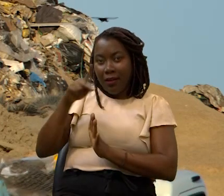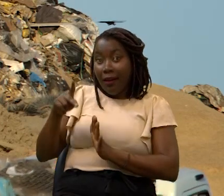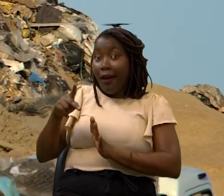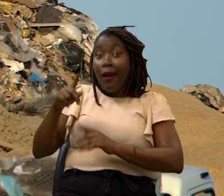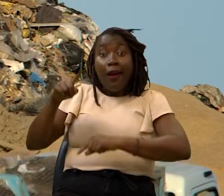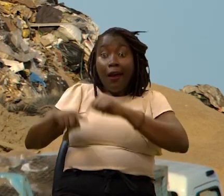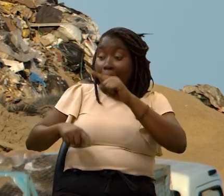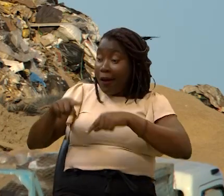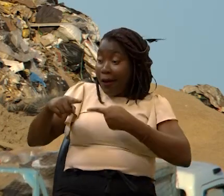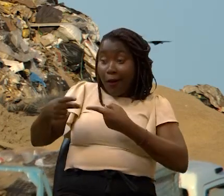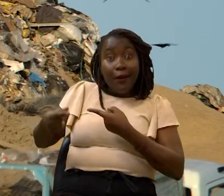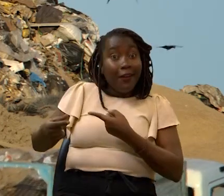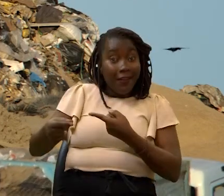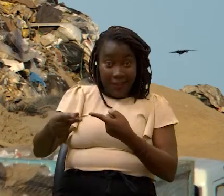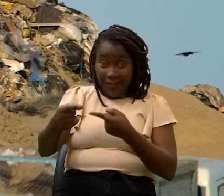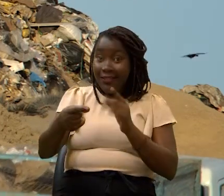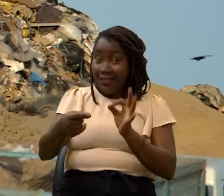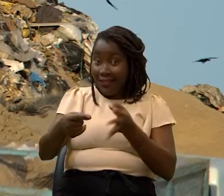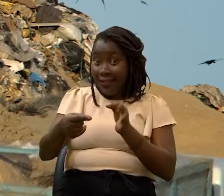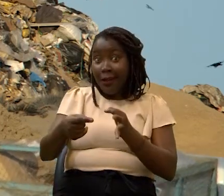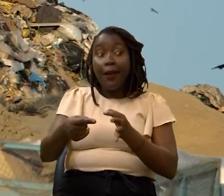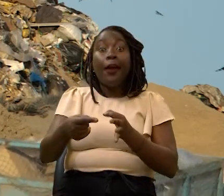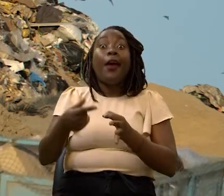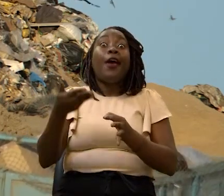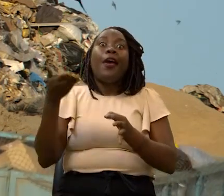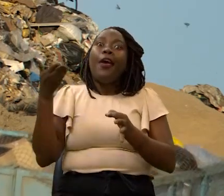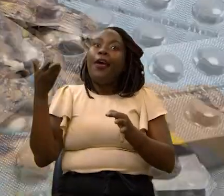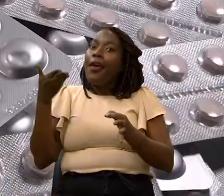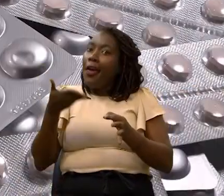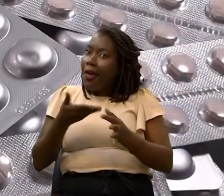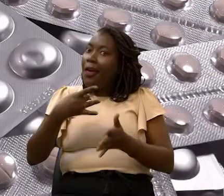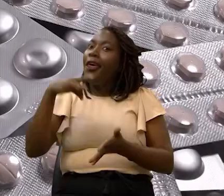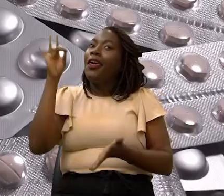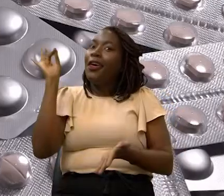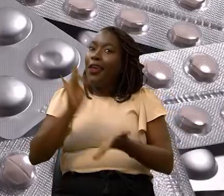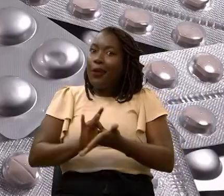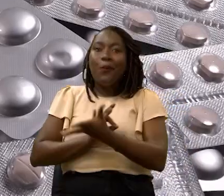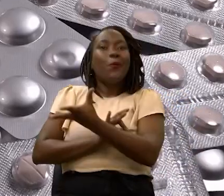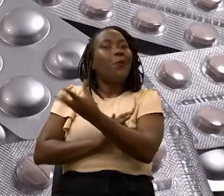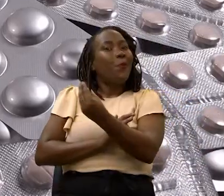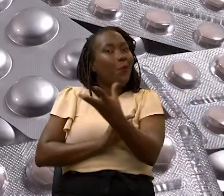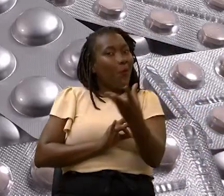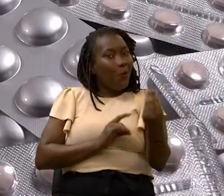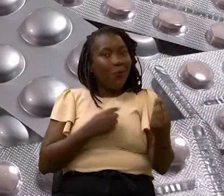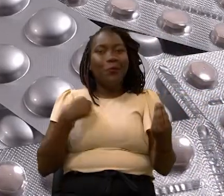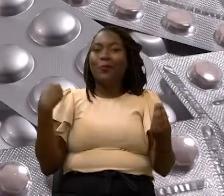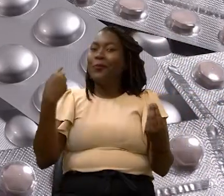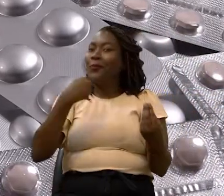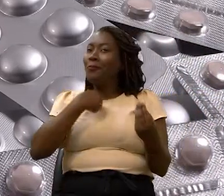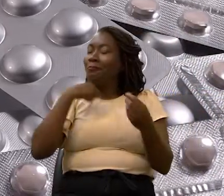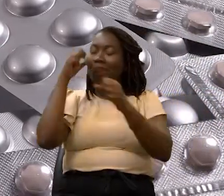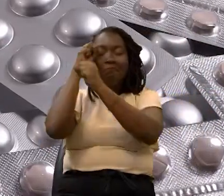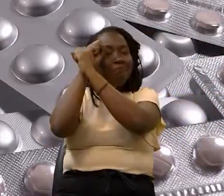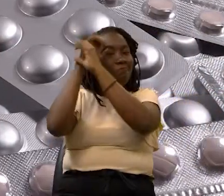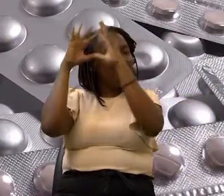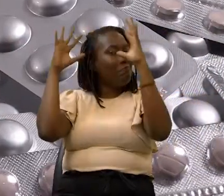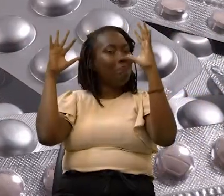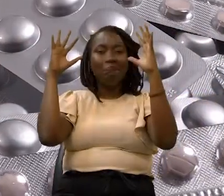antes, professor, os recursos são finitos, né? Essa é uma realidade que muitas vezes nós